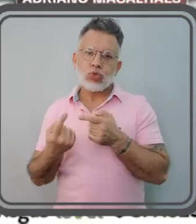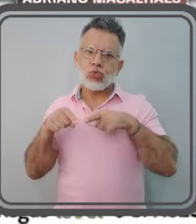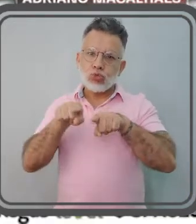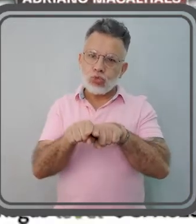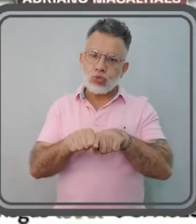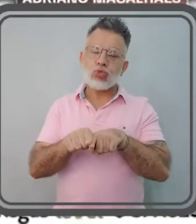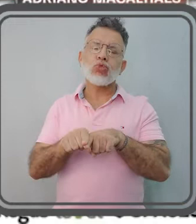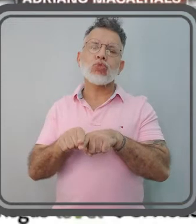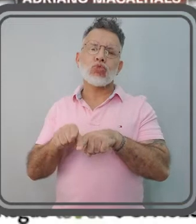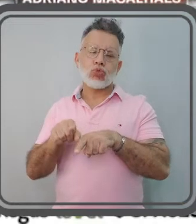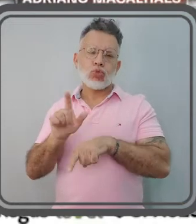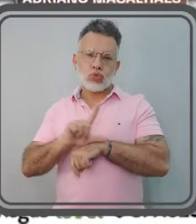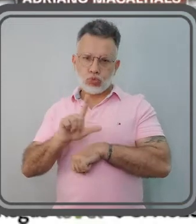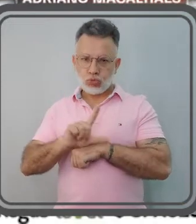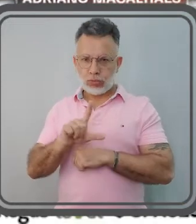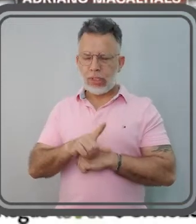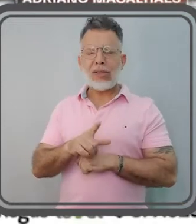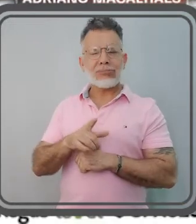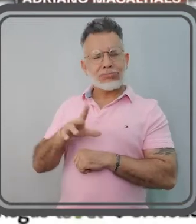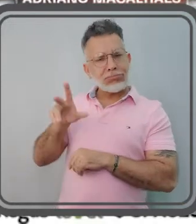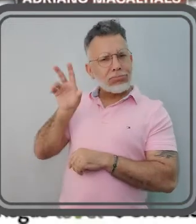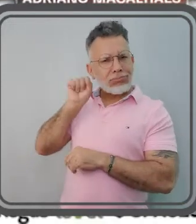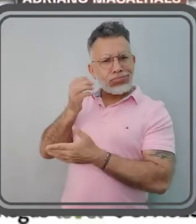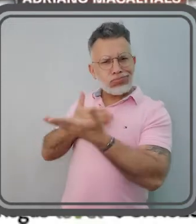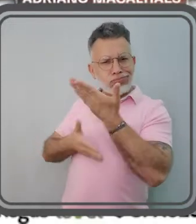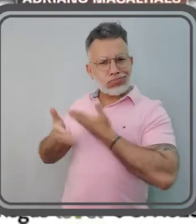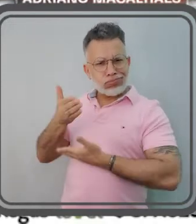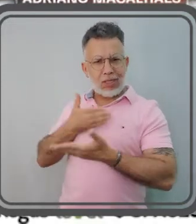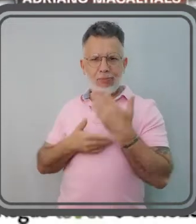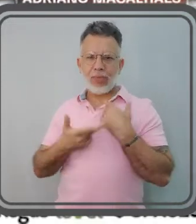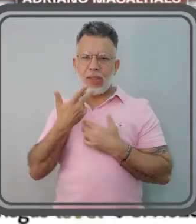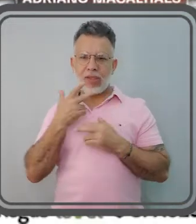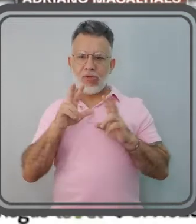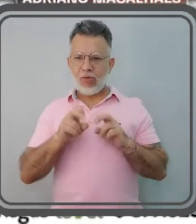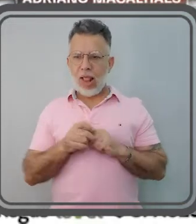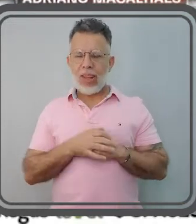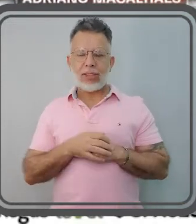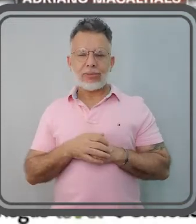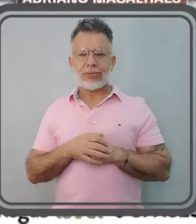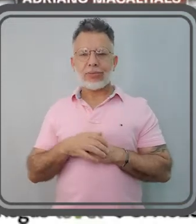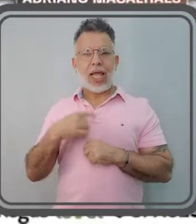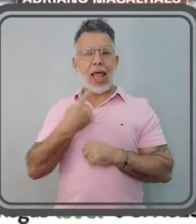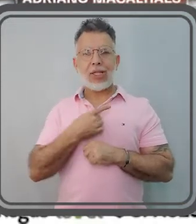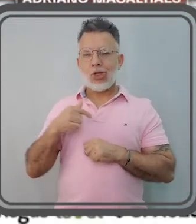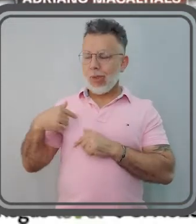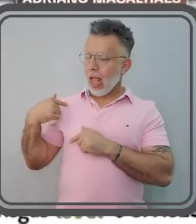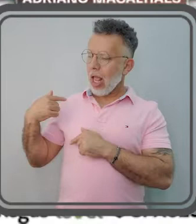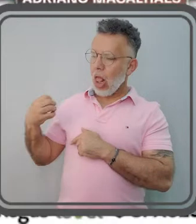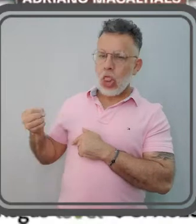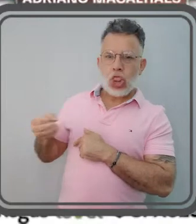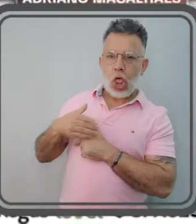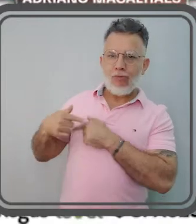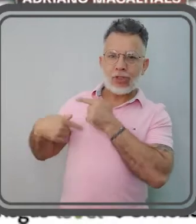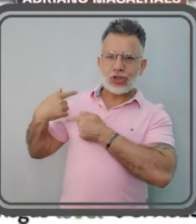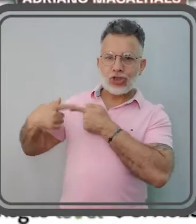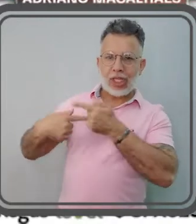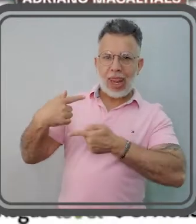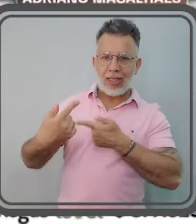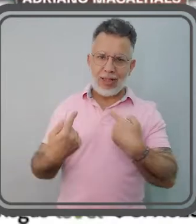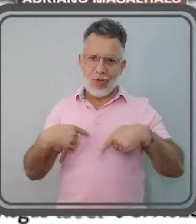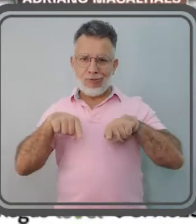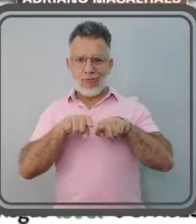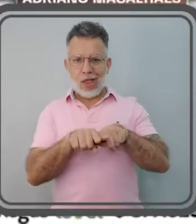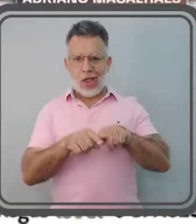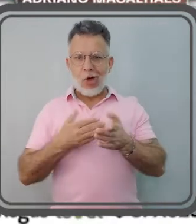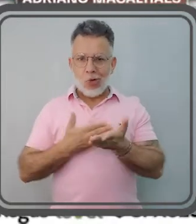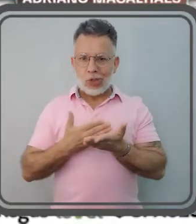assim, até o título nosso aqui, a nova geração de franquias, né? A gente, quando começou a expansão da marca, eu pensei primeiro ficar